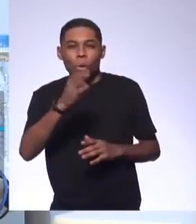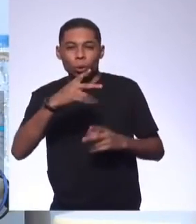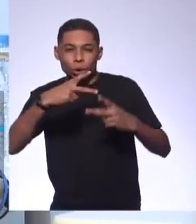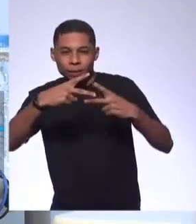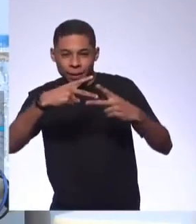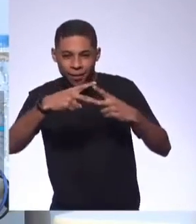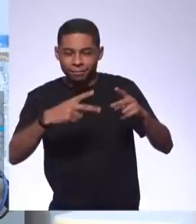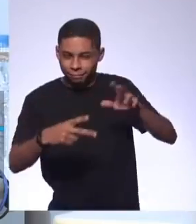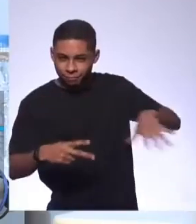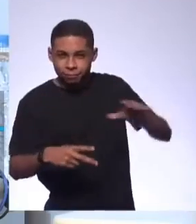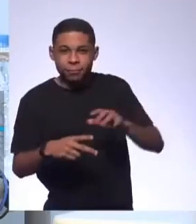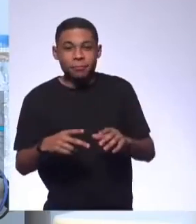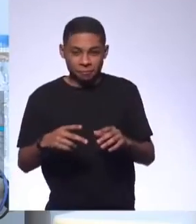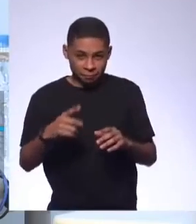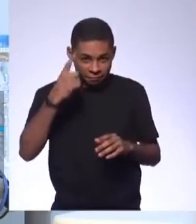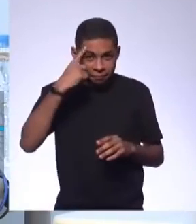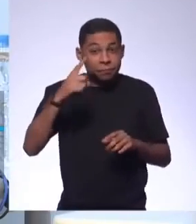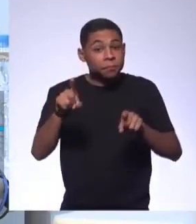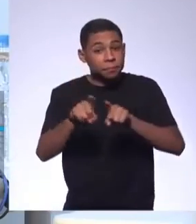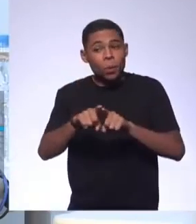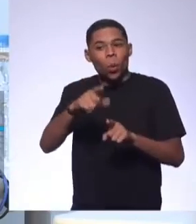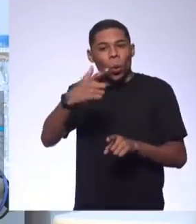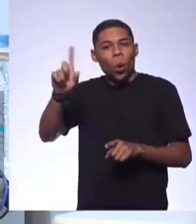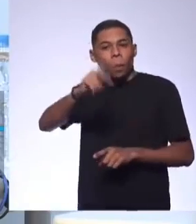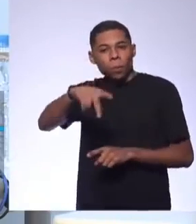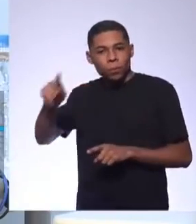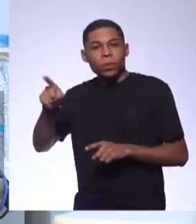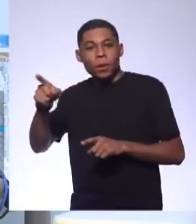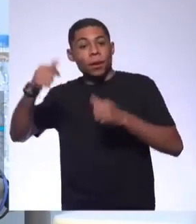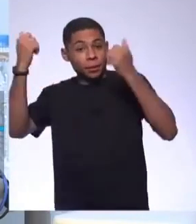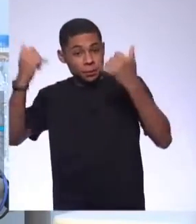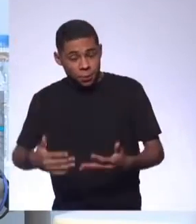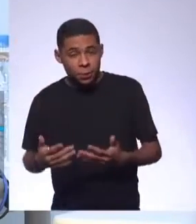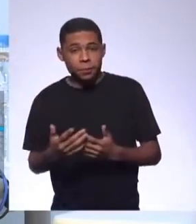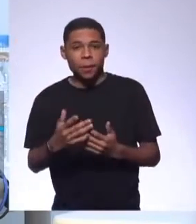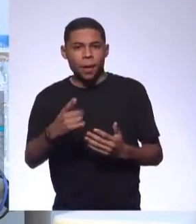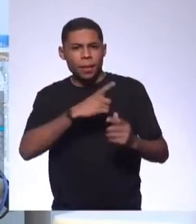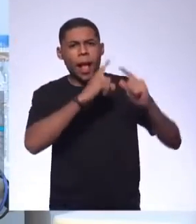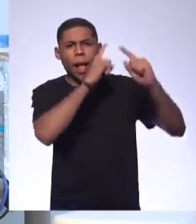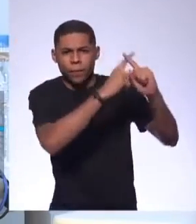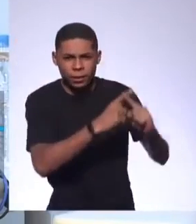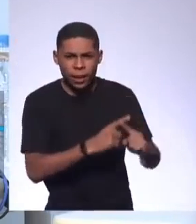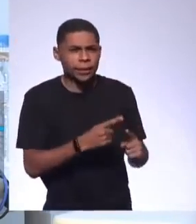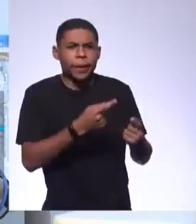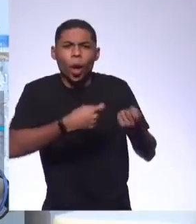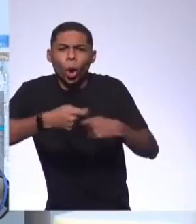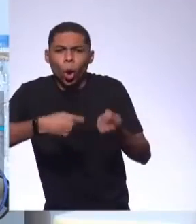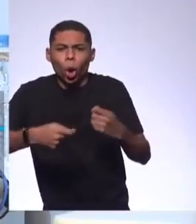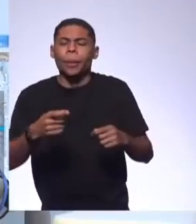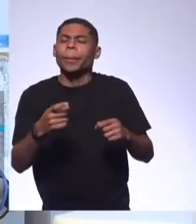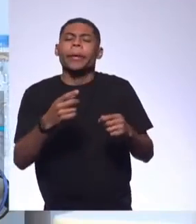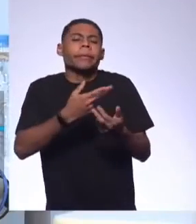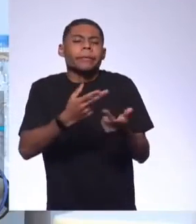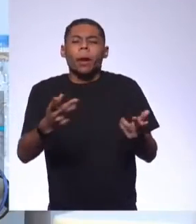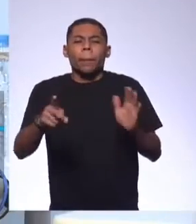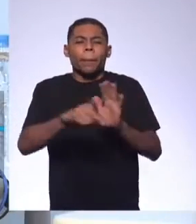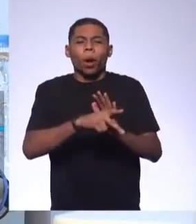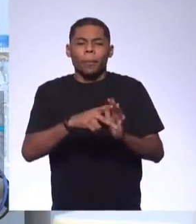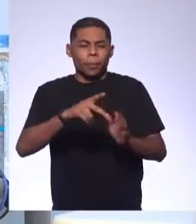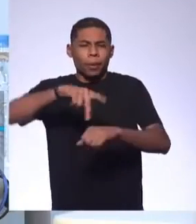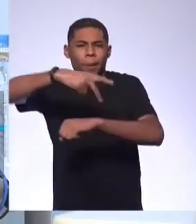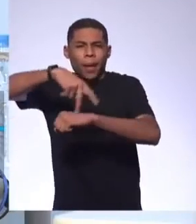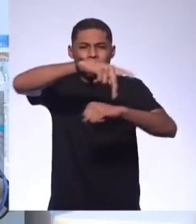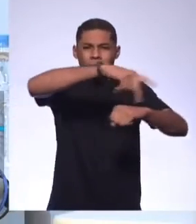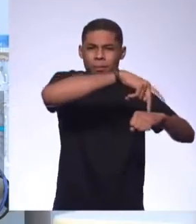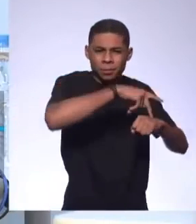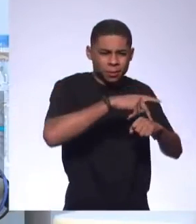aulas, trouxe contribuições dos estudantes. Ele aponta a rivalidade econômica, questões nacionalistas. O